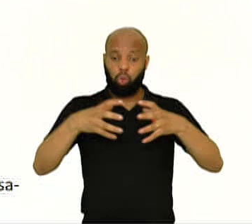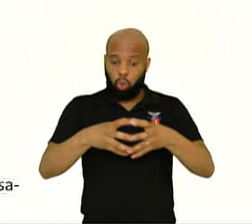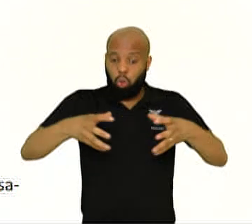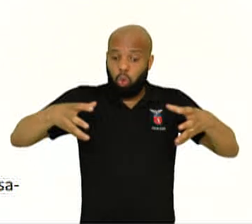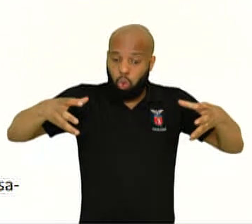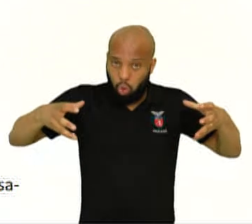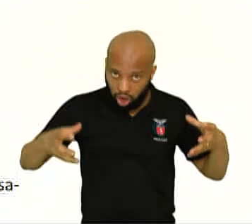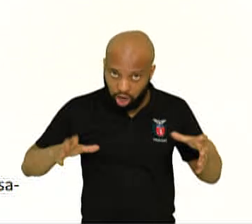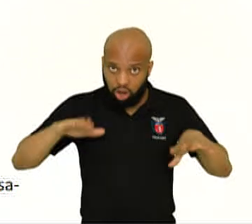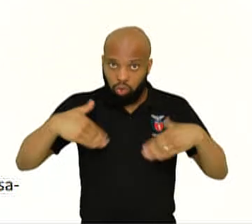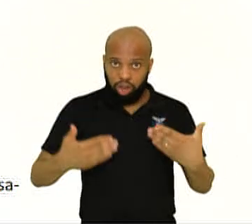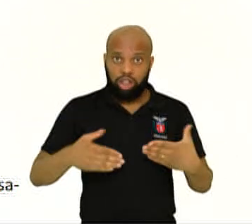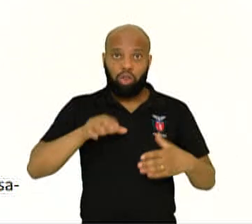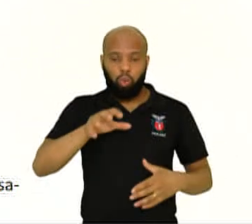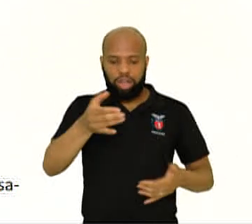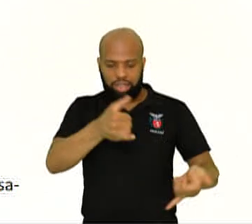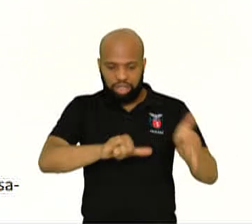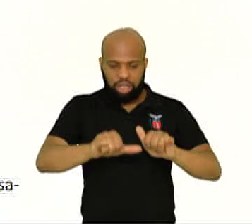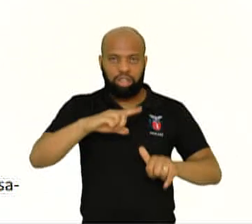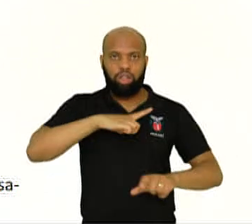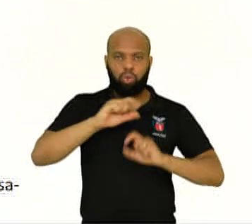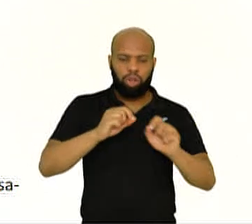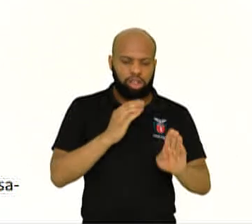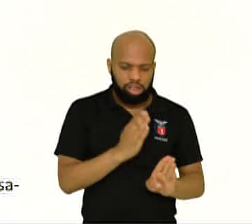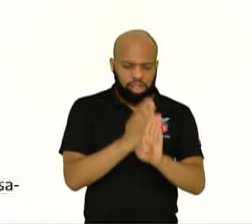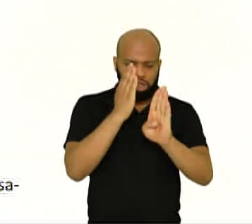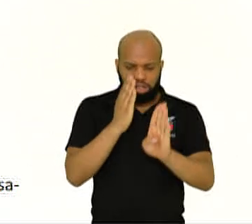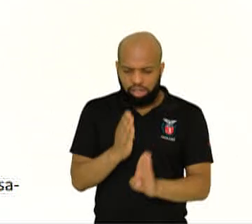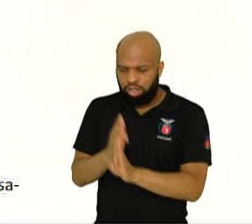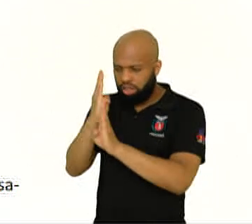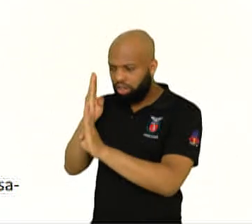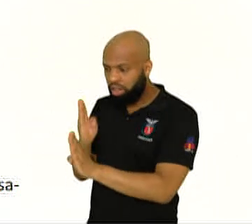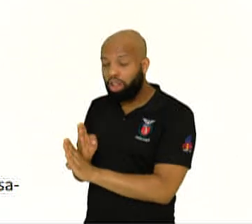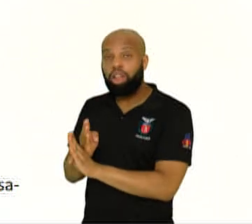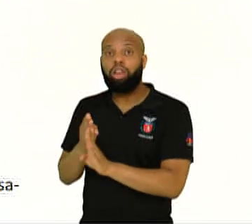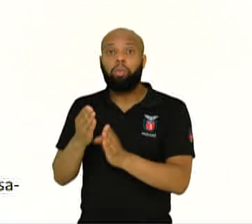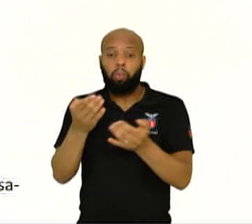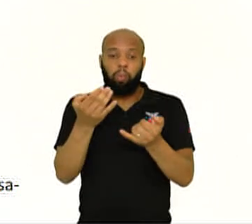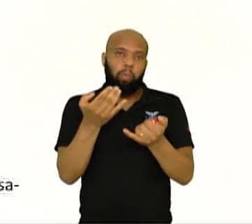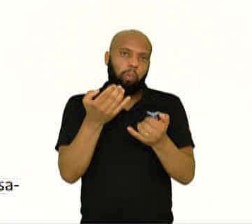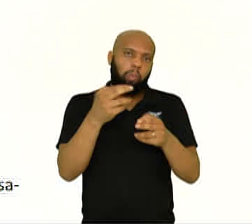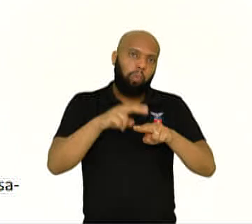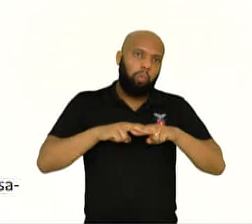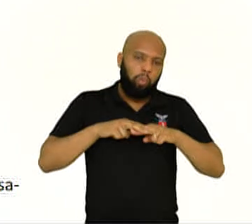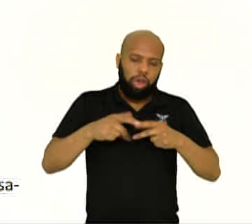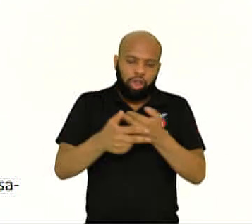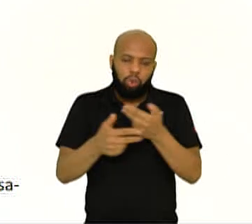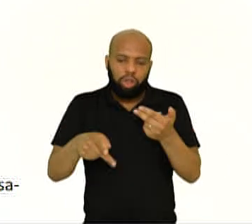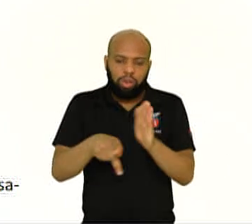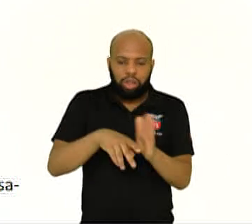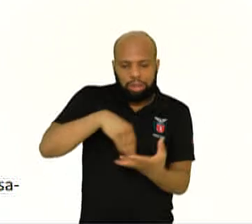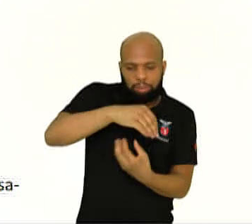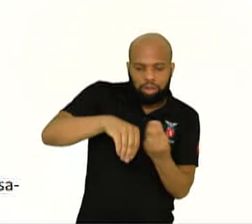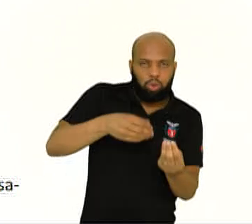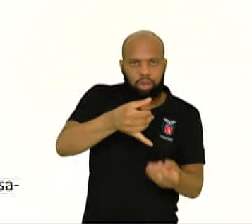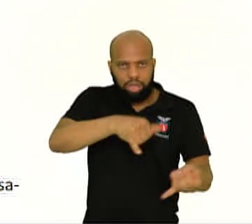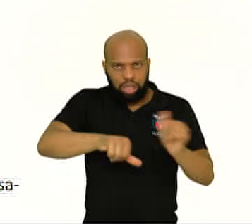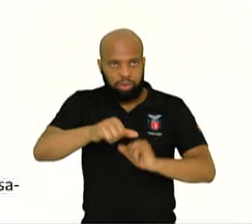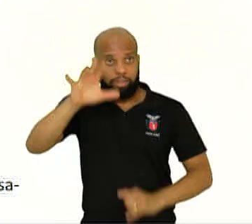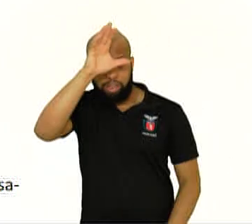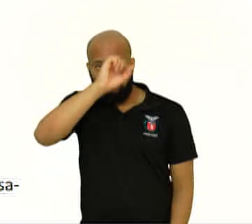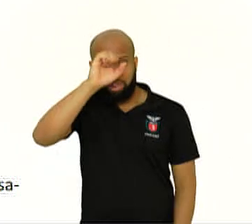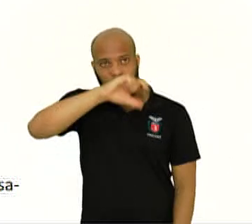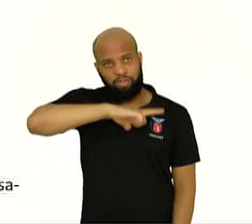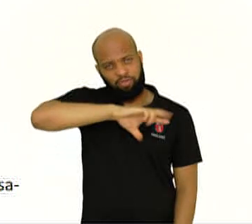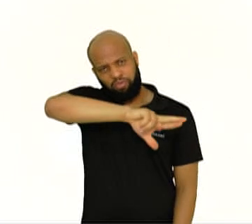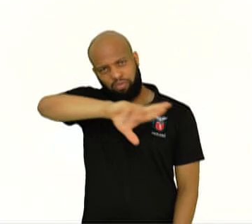macroscópico, os elementos foram sendo descobertos por meio de decomposição de substâncias químicas. Aprendemos muita coisa hoje, não